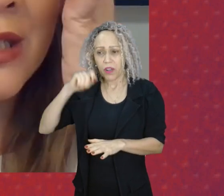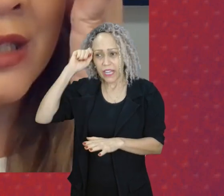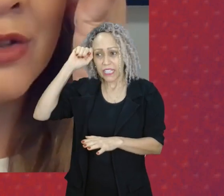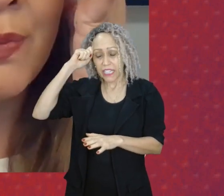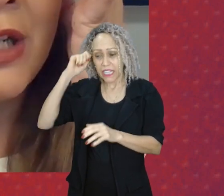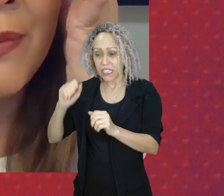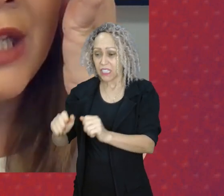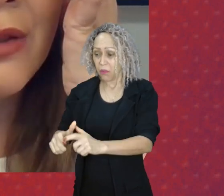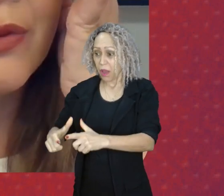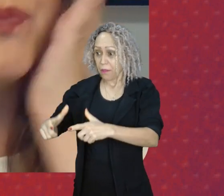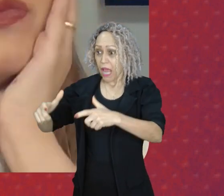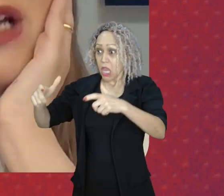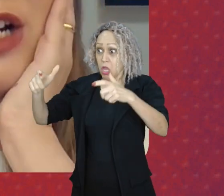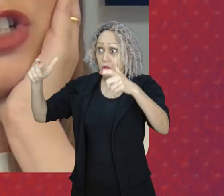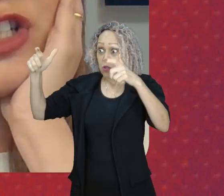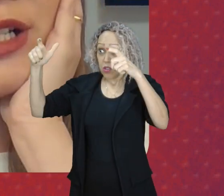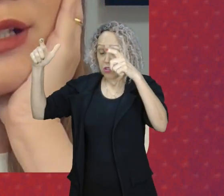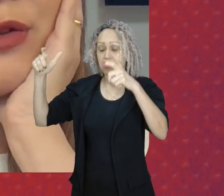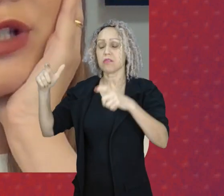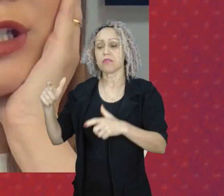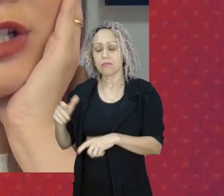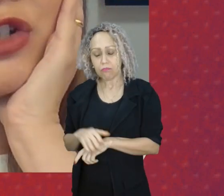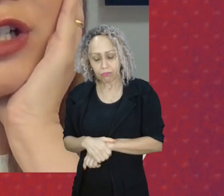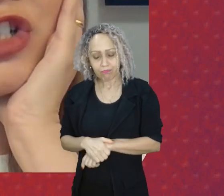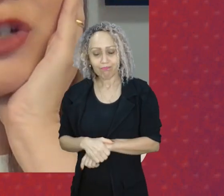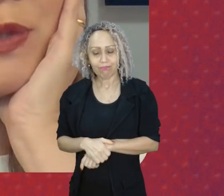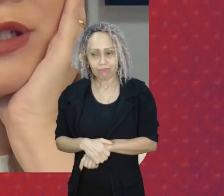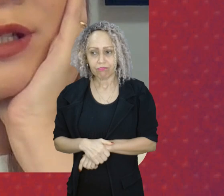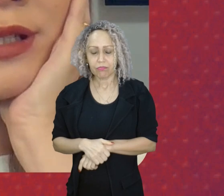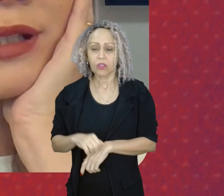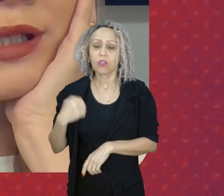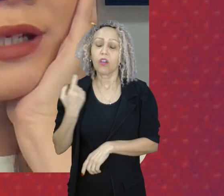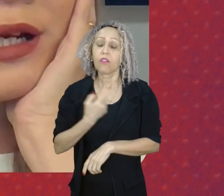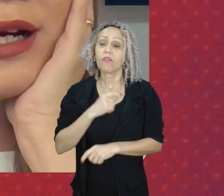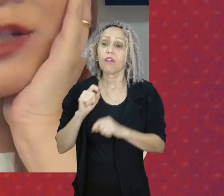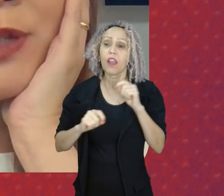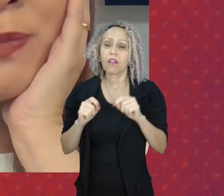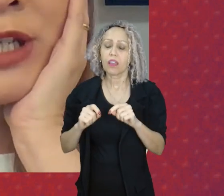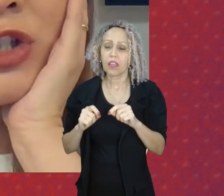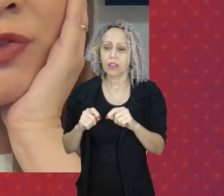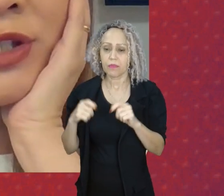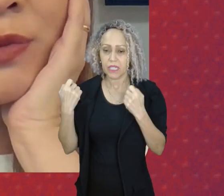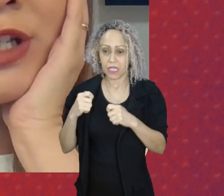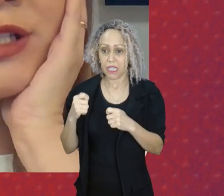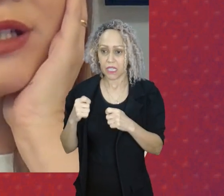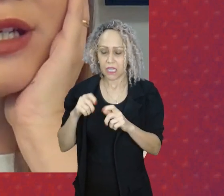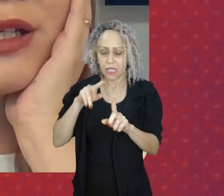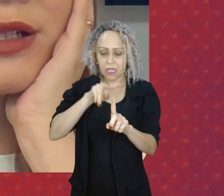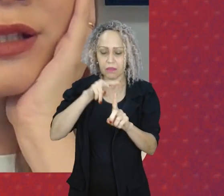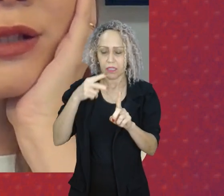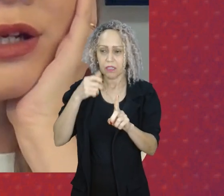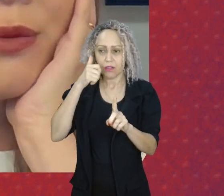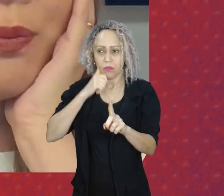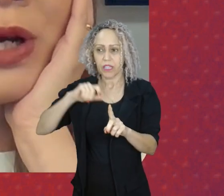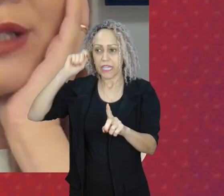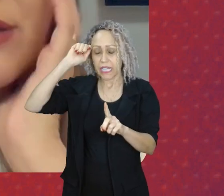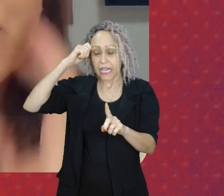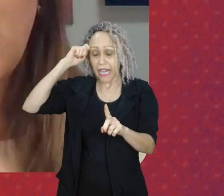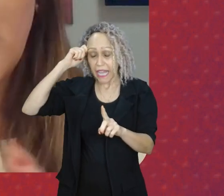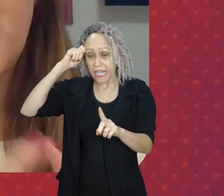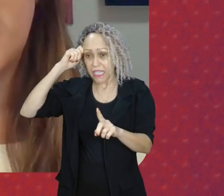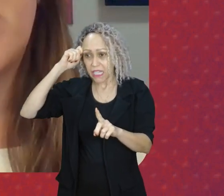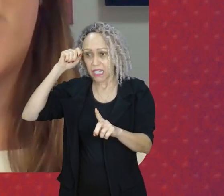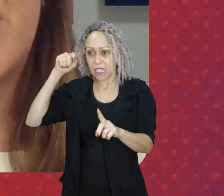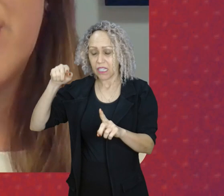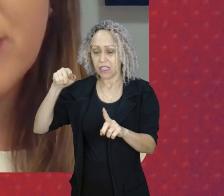de ter mulheres negras no parlamento, a gente quer dizer o seguinte: a gente precisa que as perspectivas das mulheres negras, que